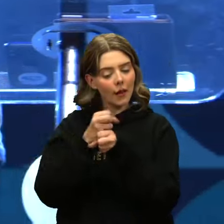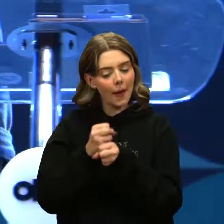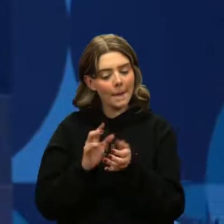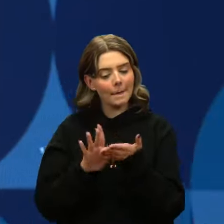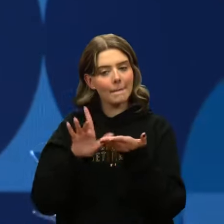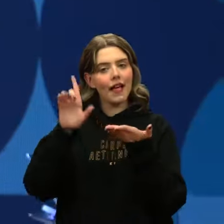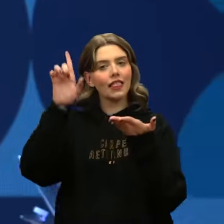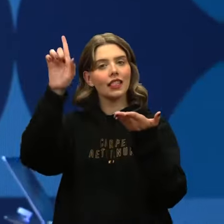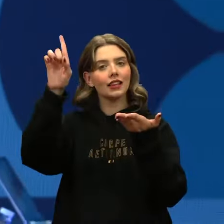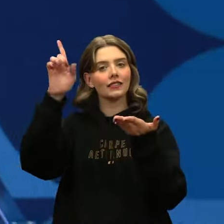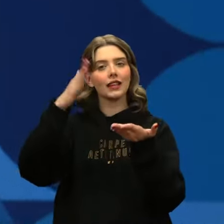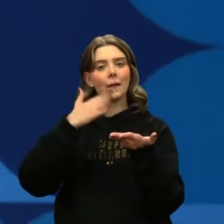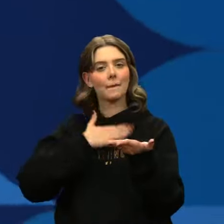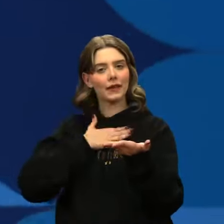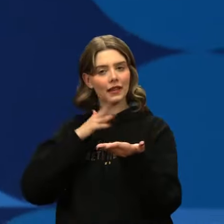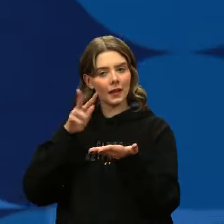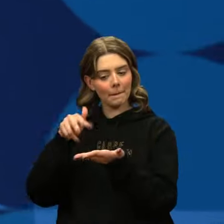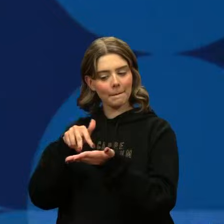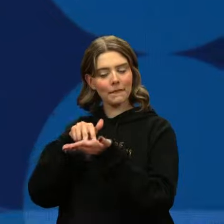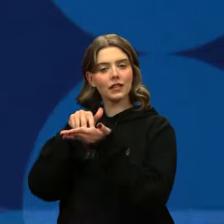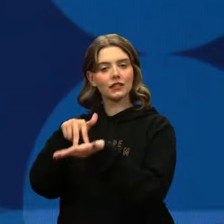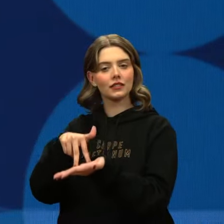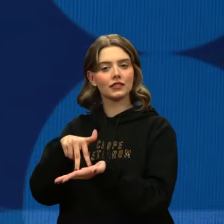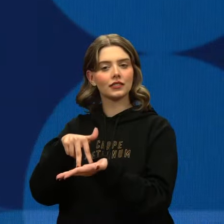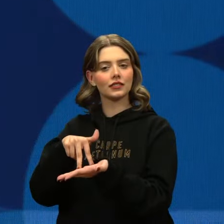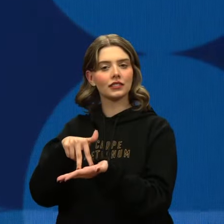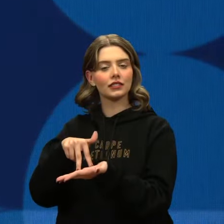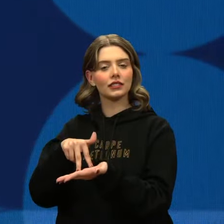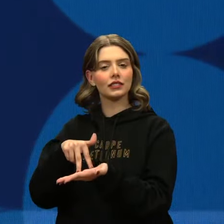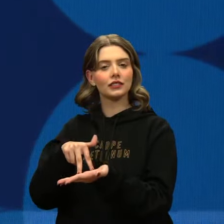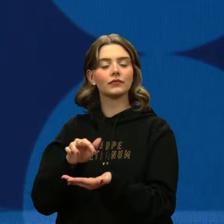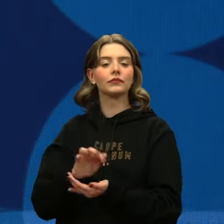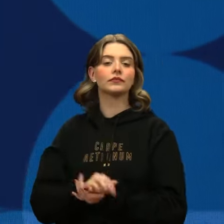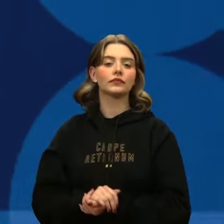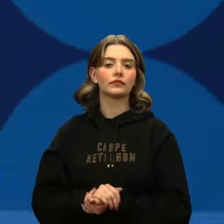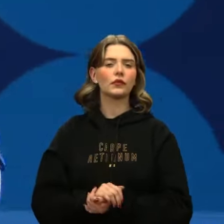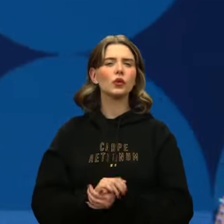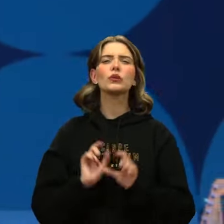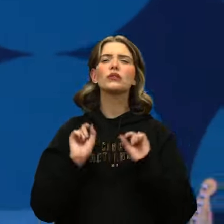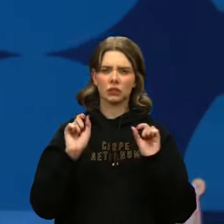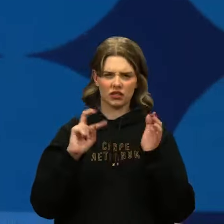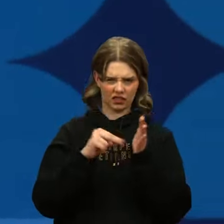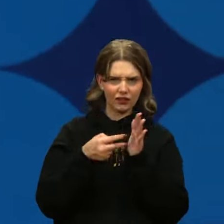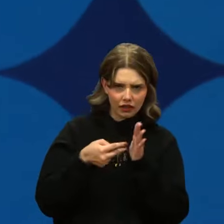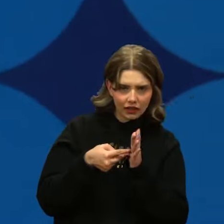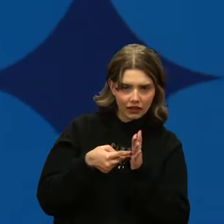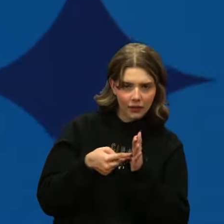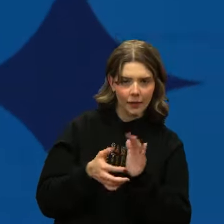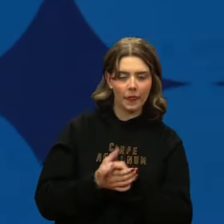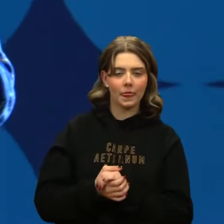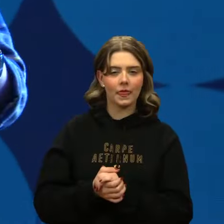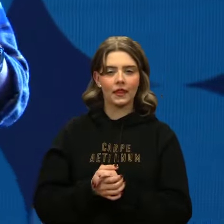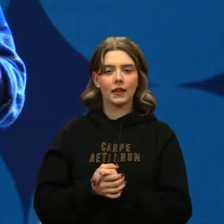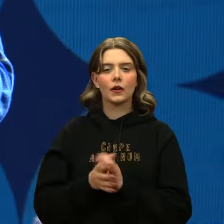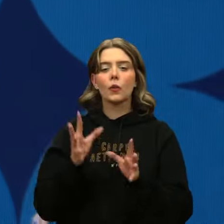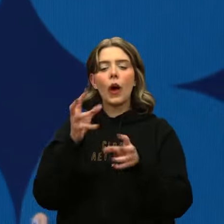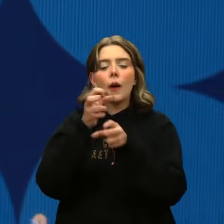minha perseverança. Sabe o que isso quer dizer? Na Bíblia, sempre quando fala guardar a